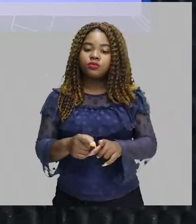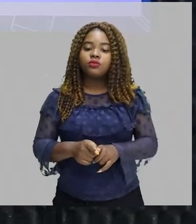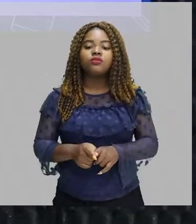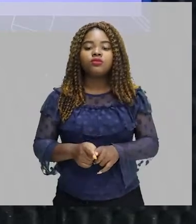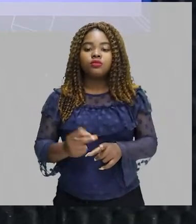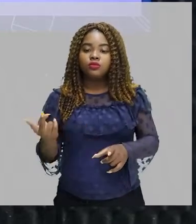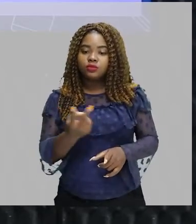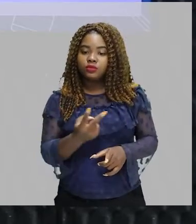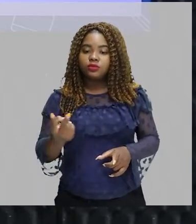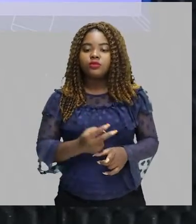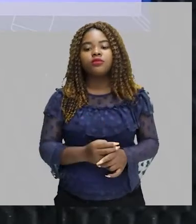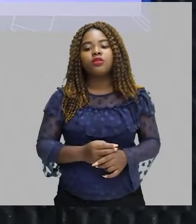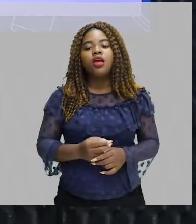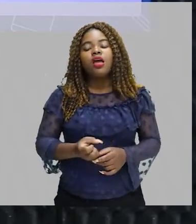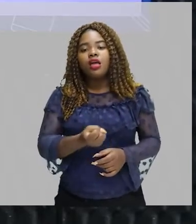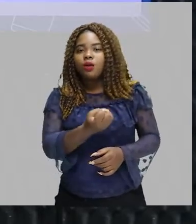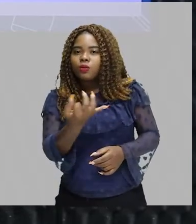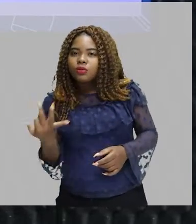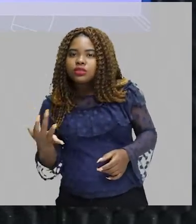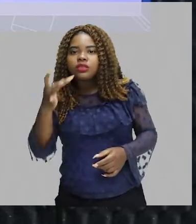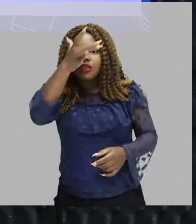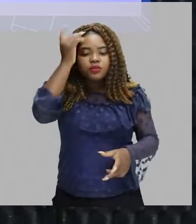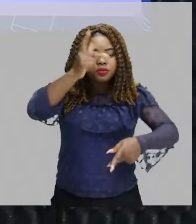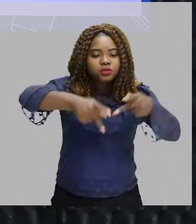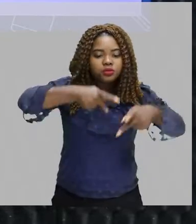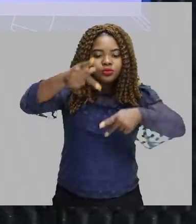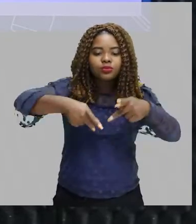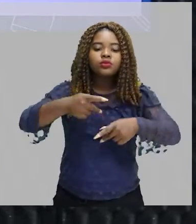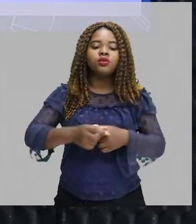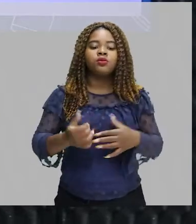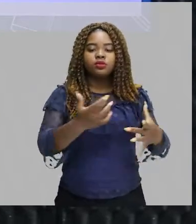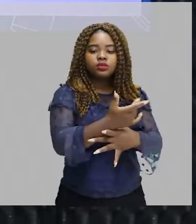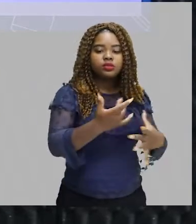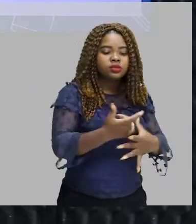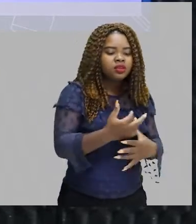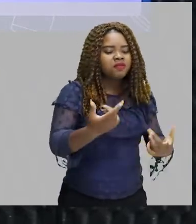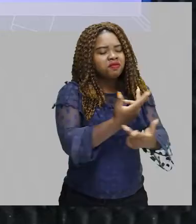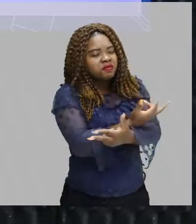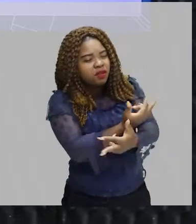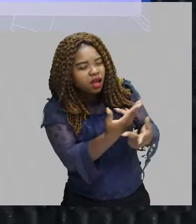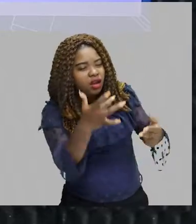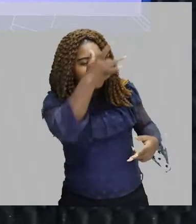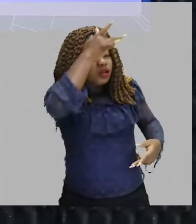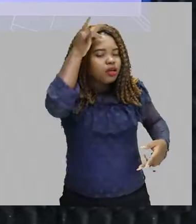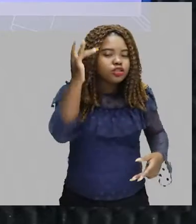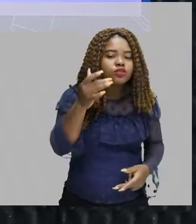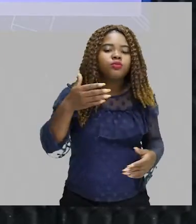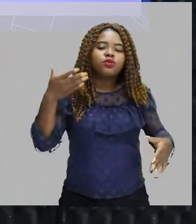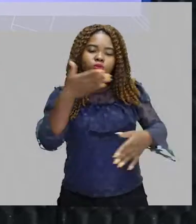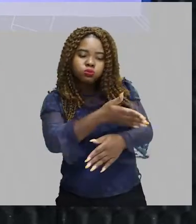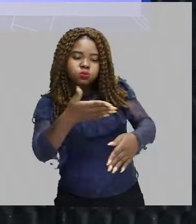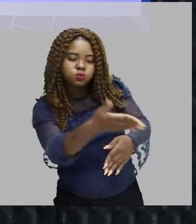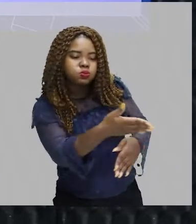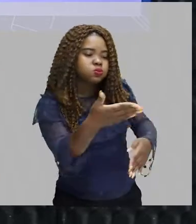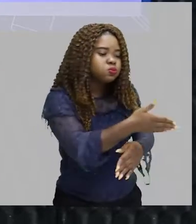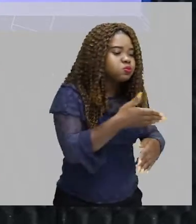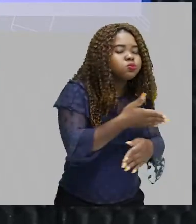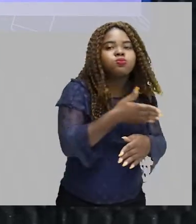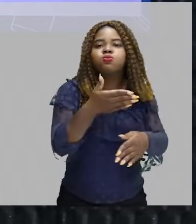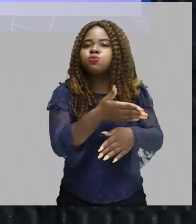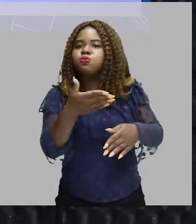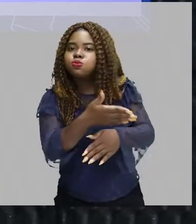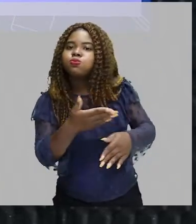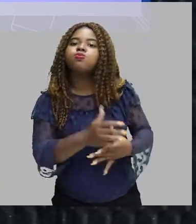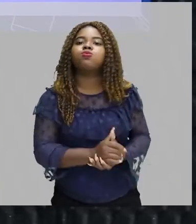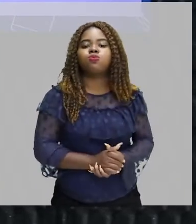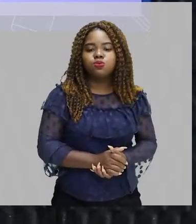de população. Enquanto nas áreas urbanas tu tem grandes adensamentos populacionais, maiores concentrações de pessoas